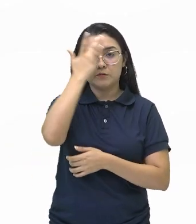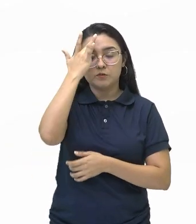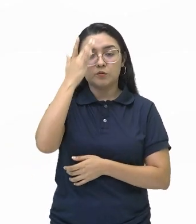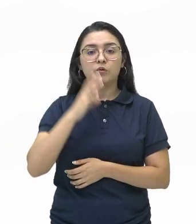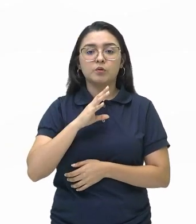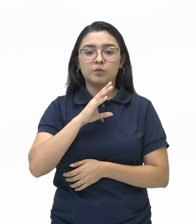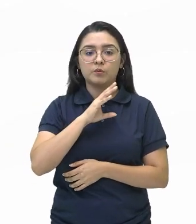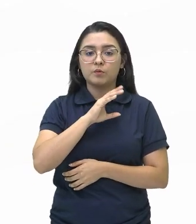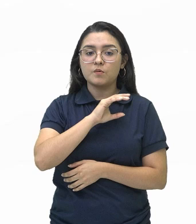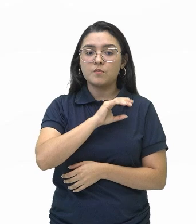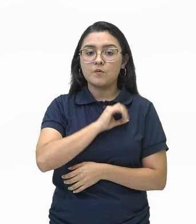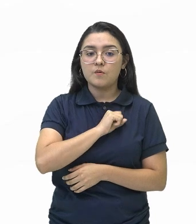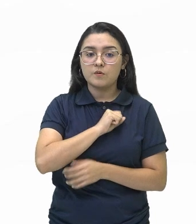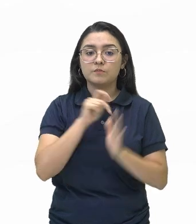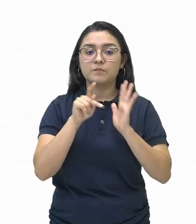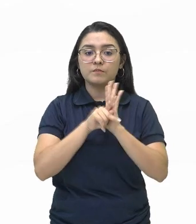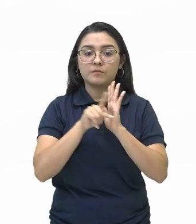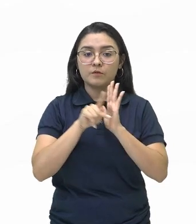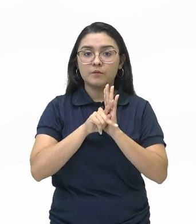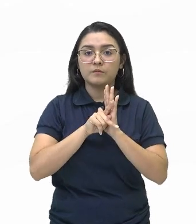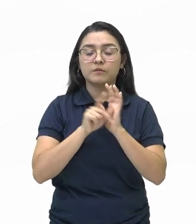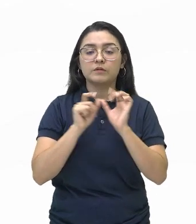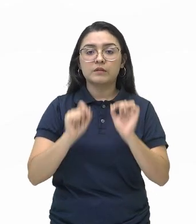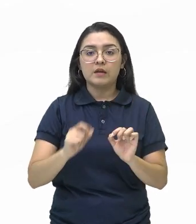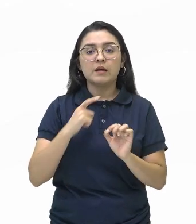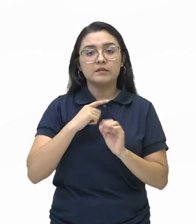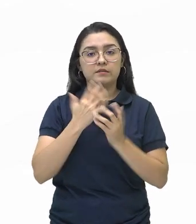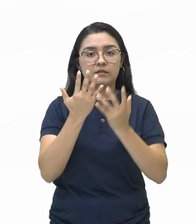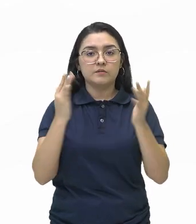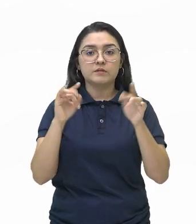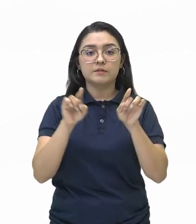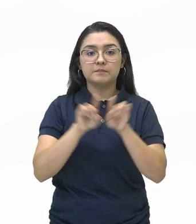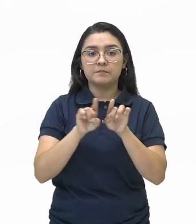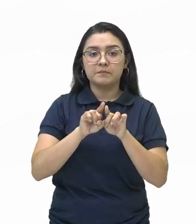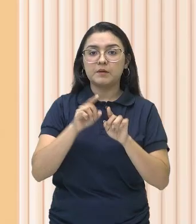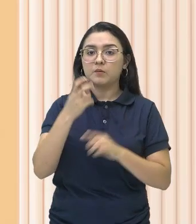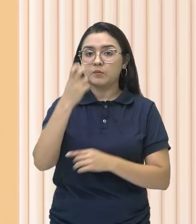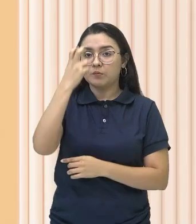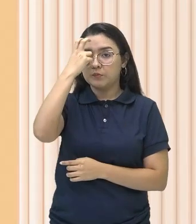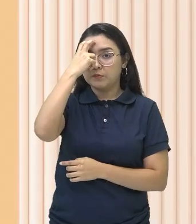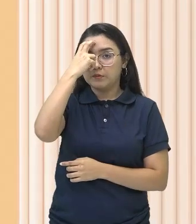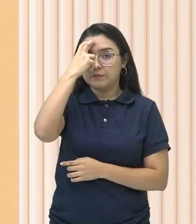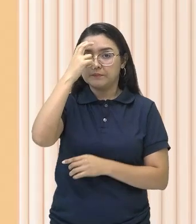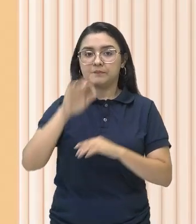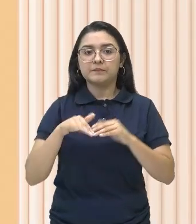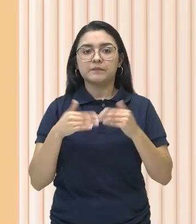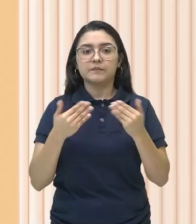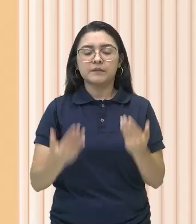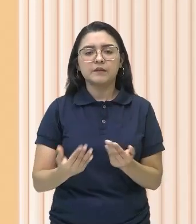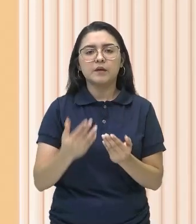para os amantes da natureza, para os amantes da cultura. Olha só, né? Os nossos rios são as